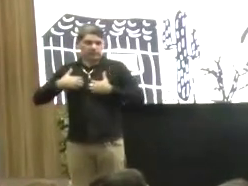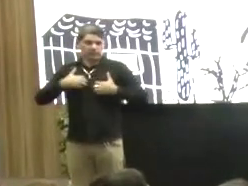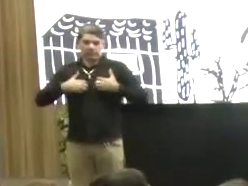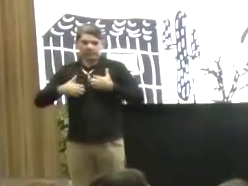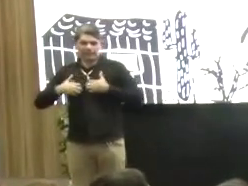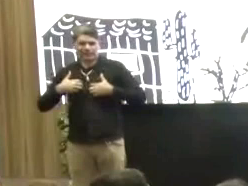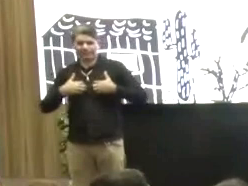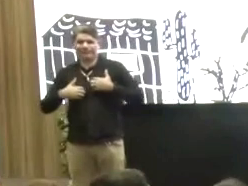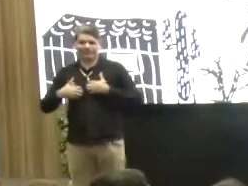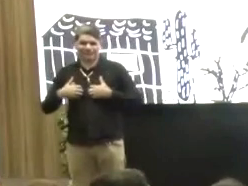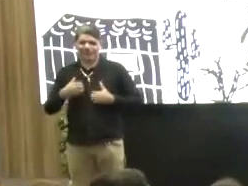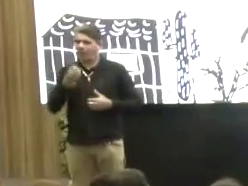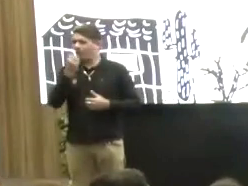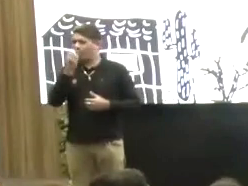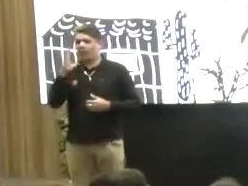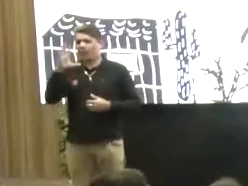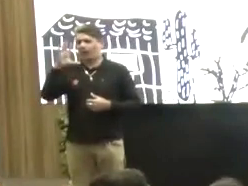noite,